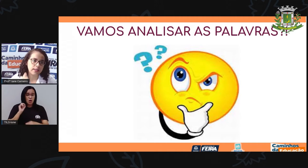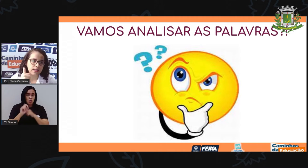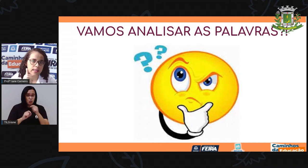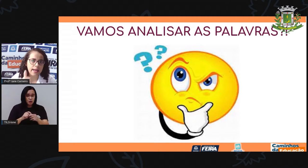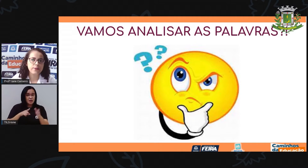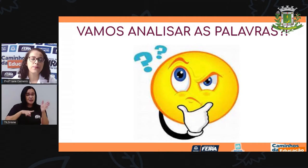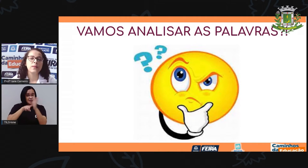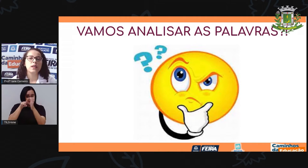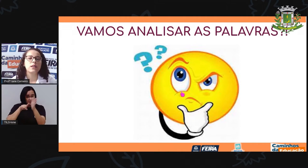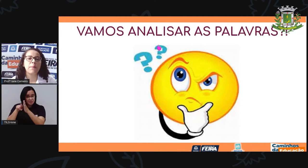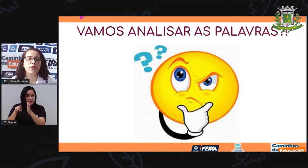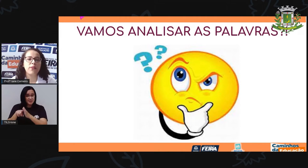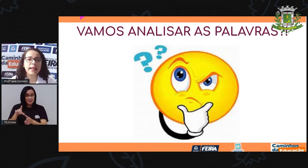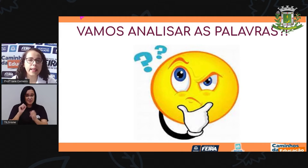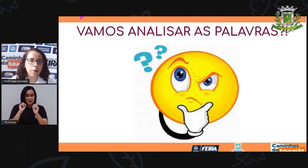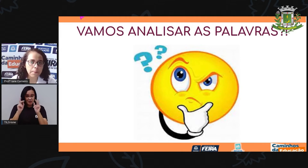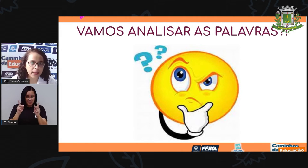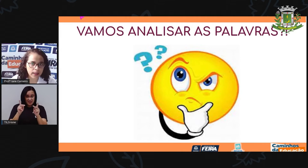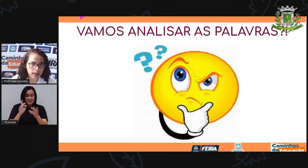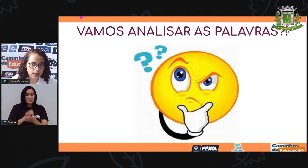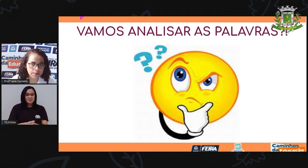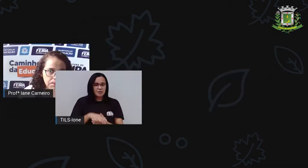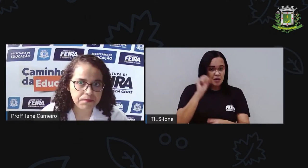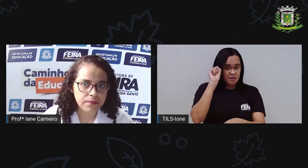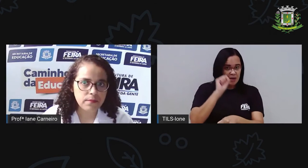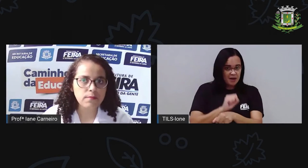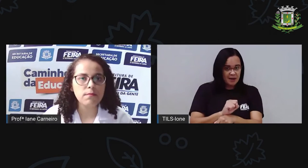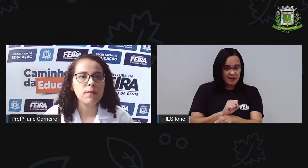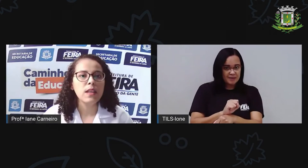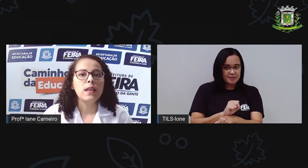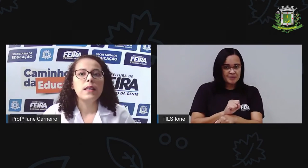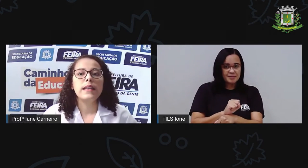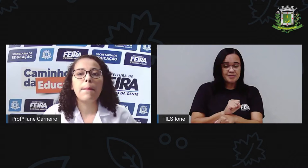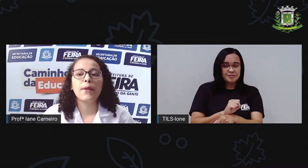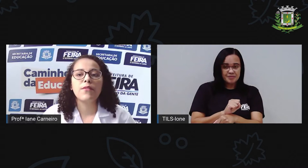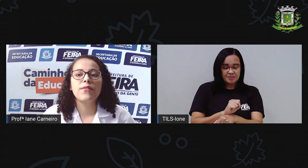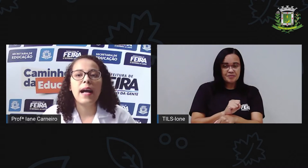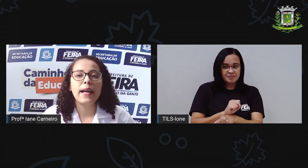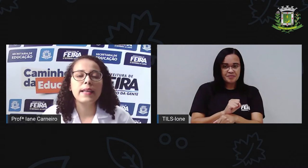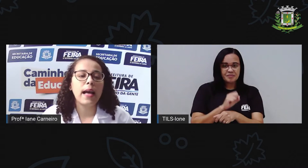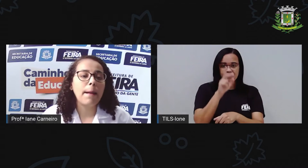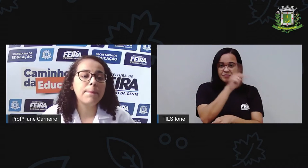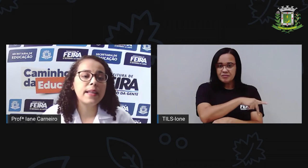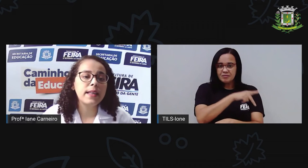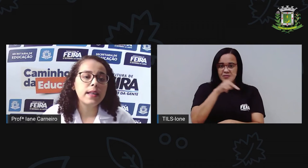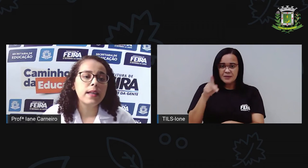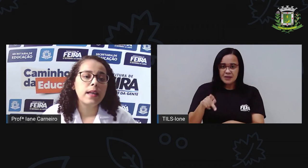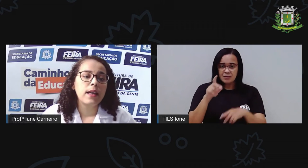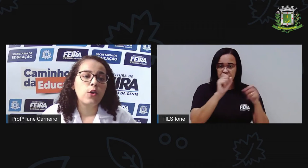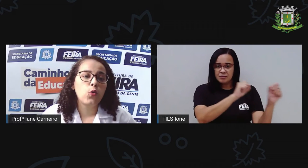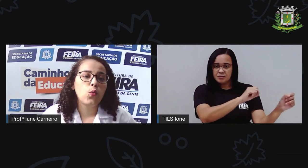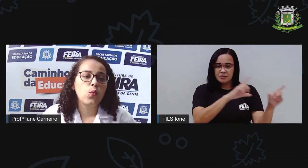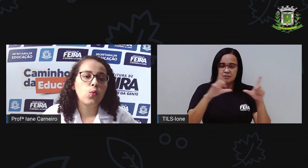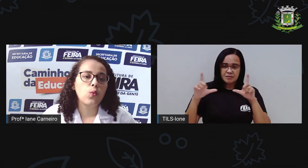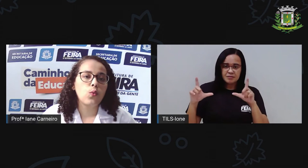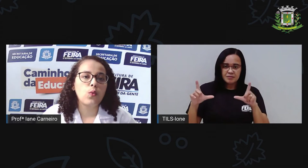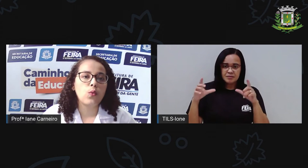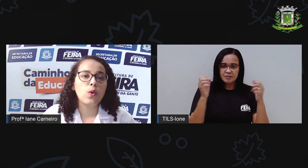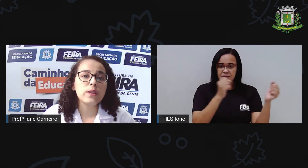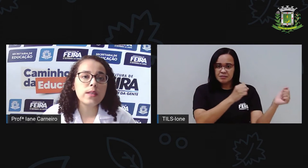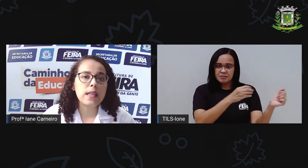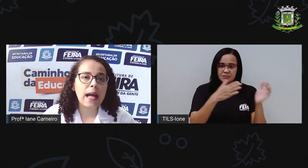adivinha. Tá certo? Então, a Pró vai interromper aqui e a Pró vai abrir o